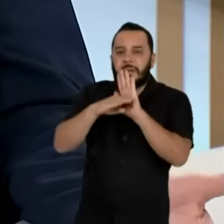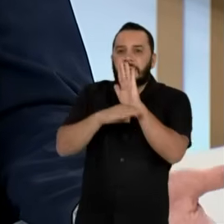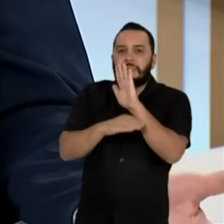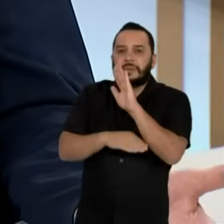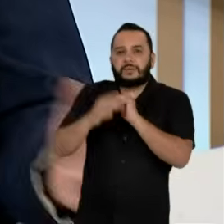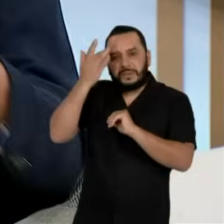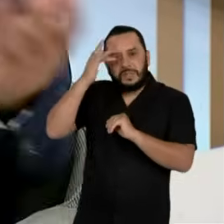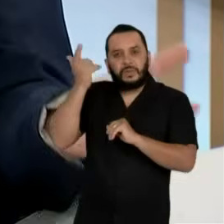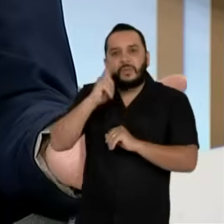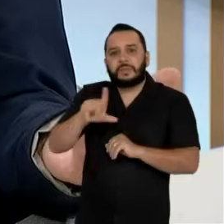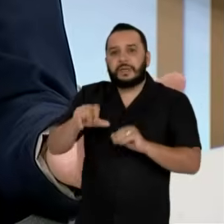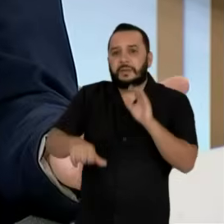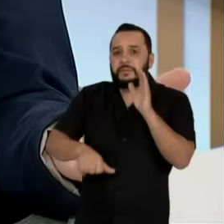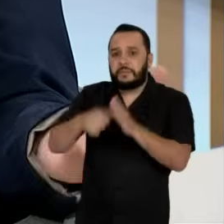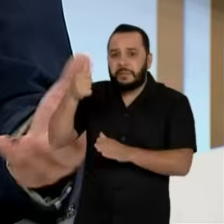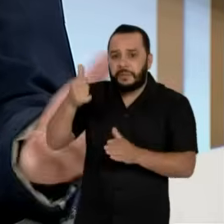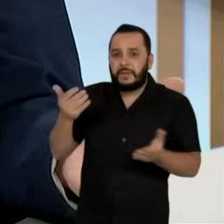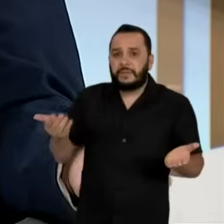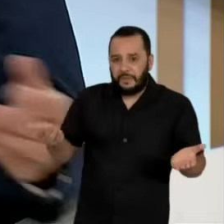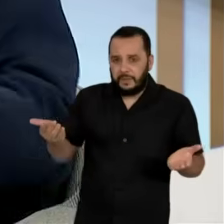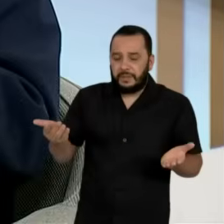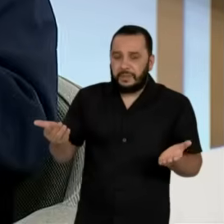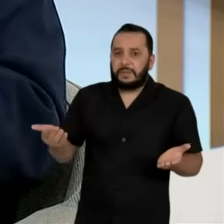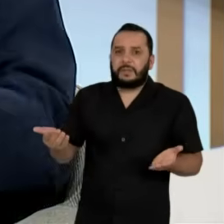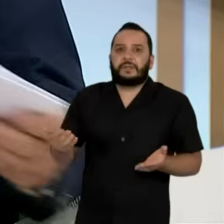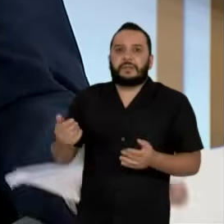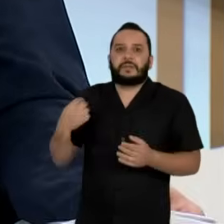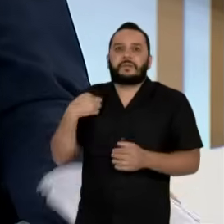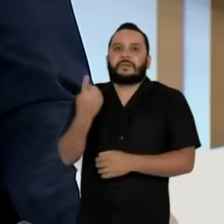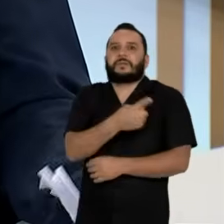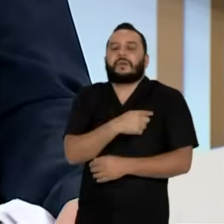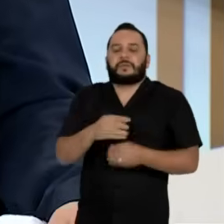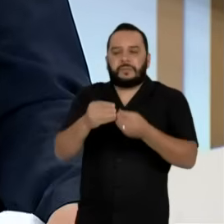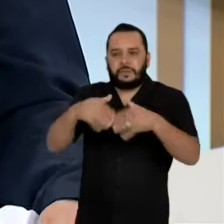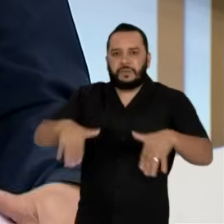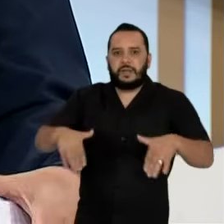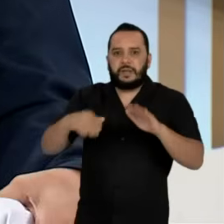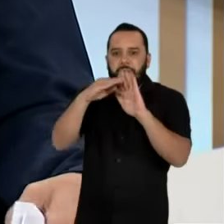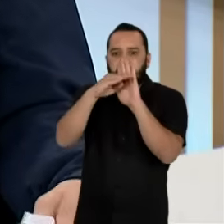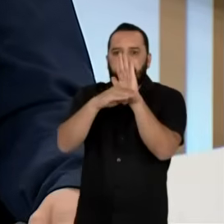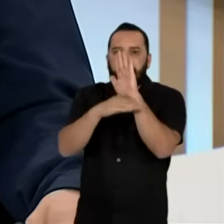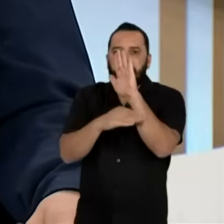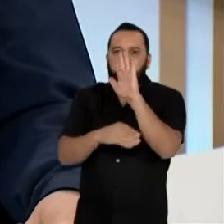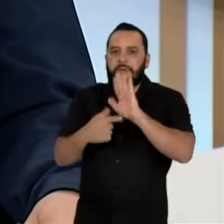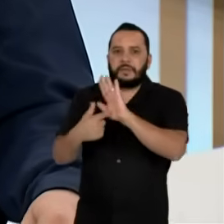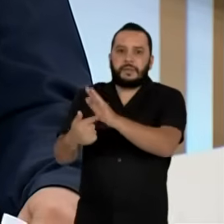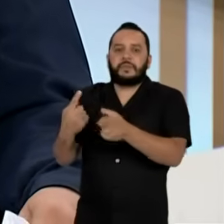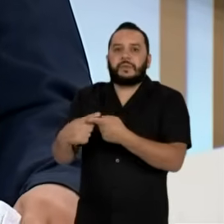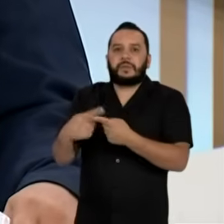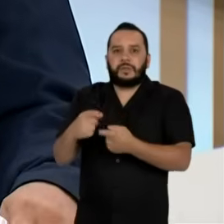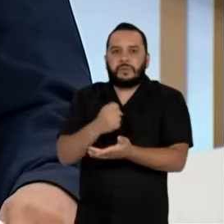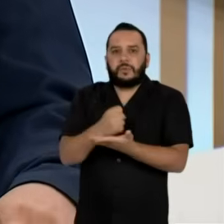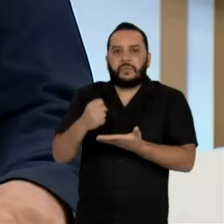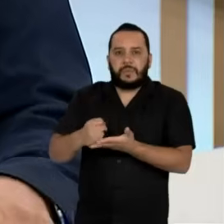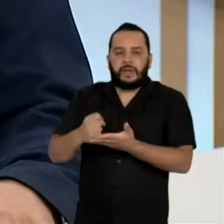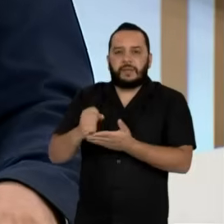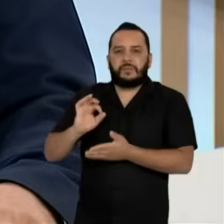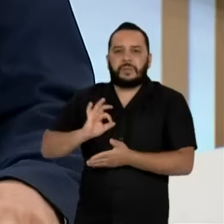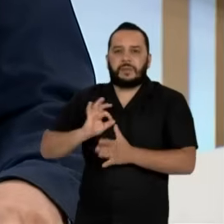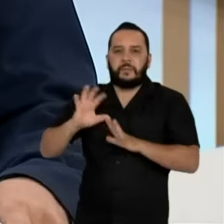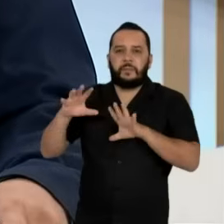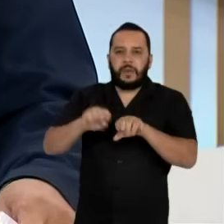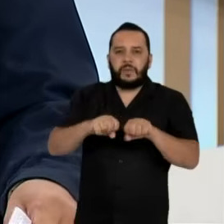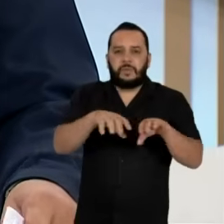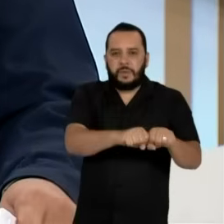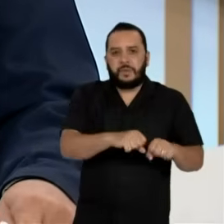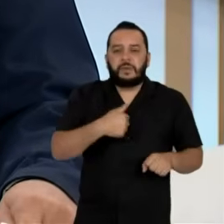gente vai conseguir. Pela primeira vez, as nossas prestações de contas podem estar prejudicadas porque os documentos estão retidos. Então, a gente acredita